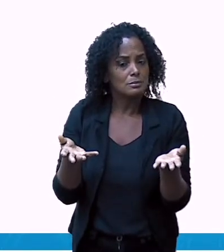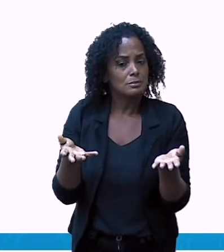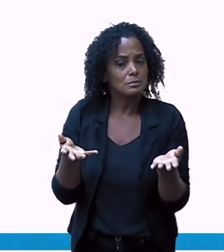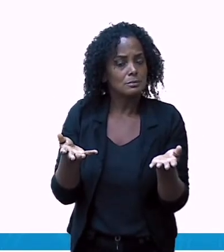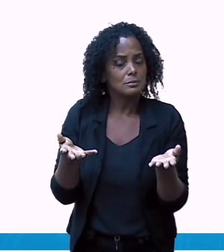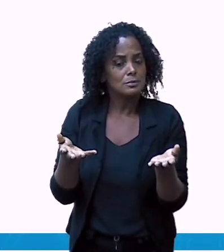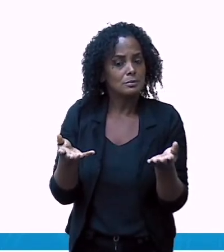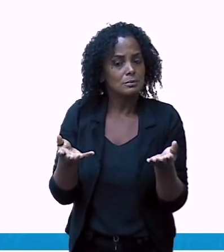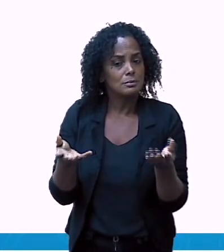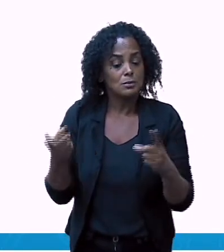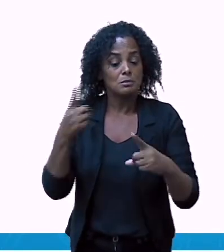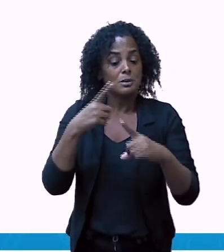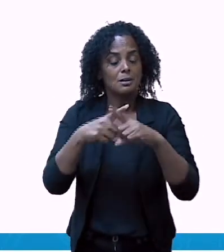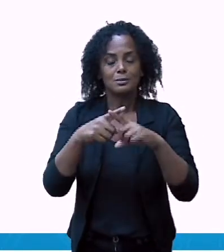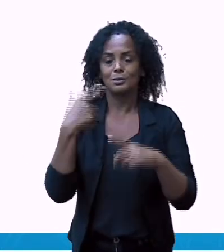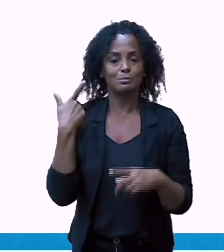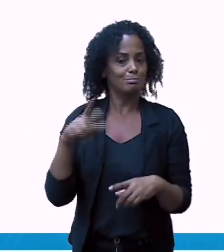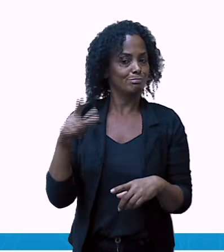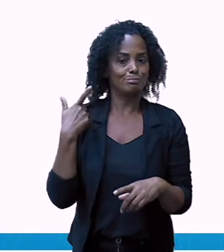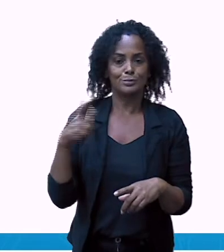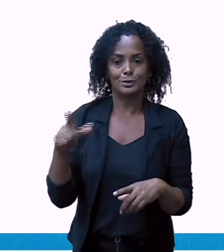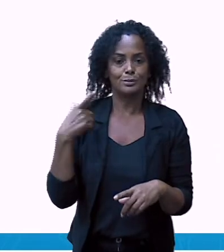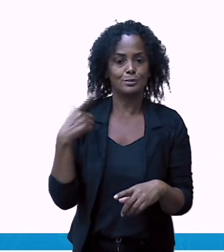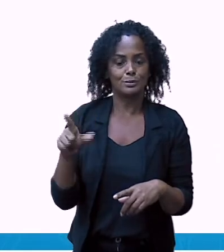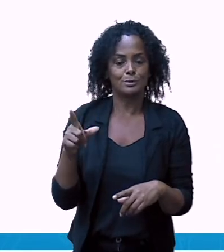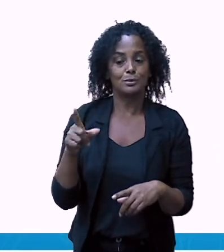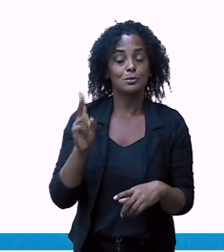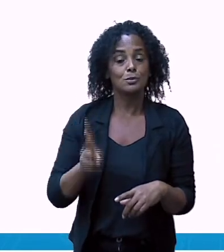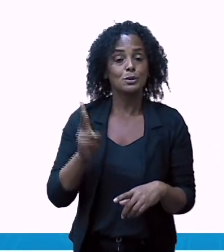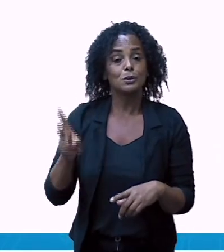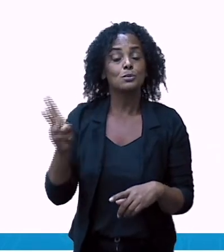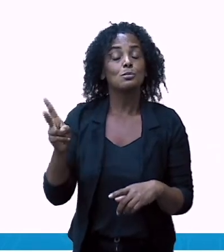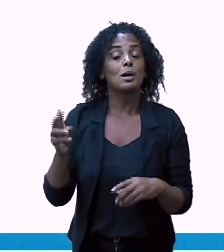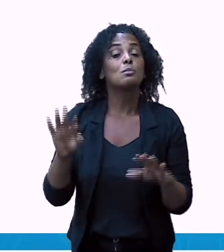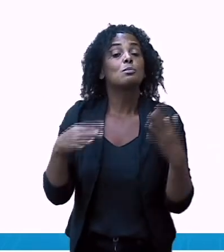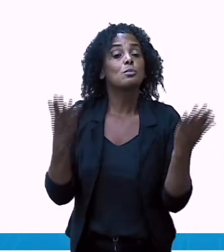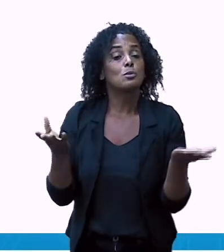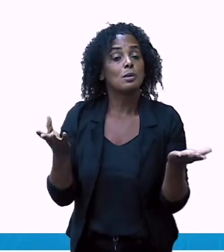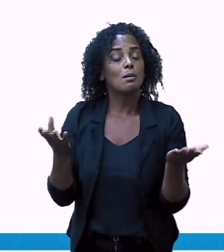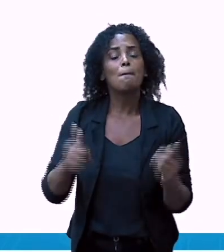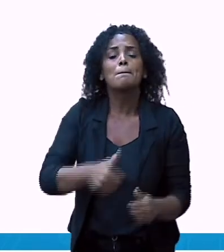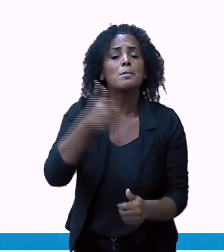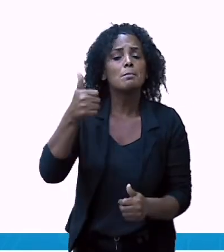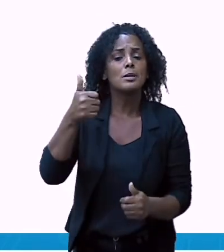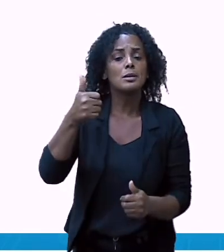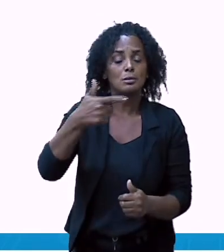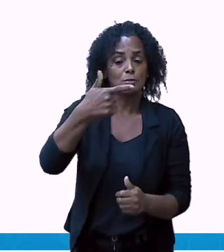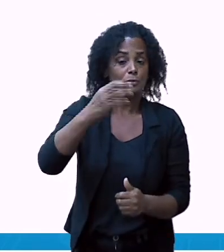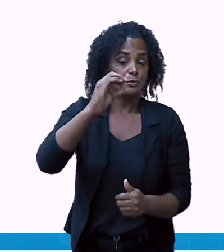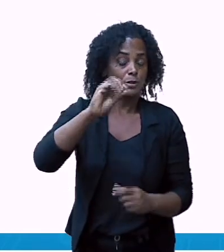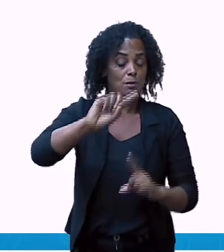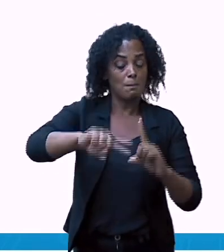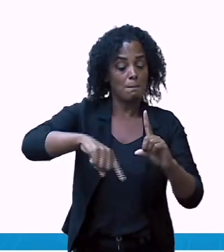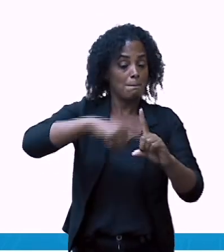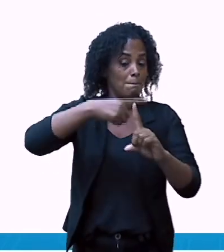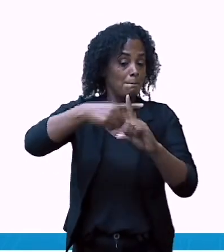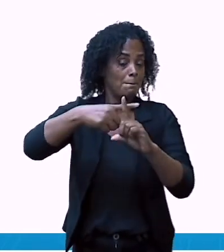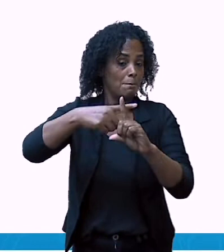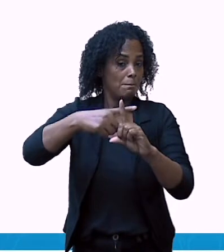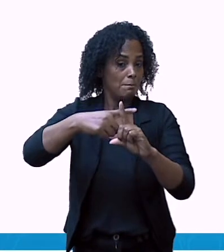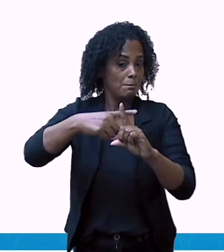a divisão. Eu vou continuar, então, pela operação que aparece primeiro. 20 mais 5,